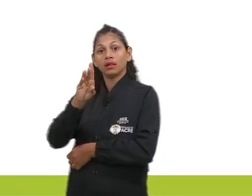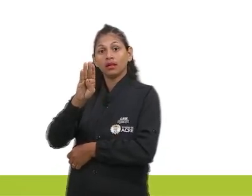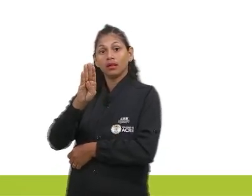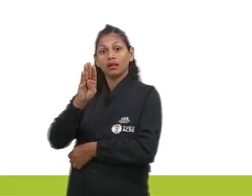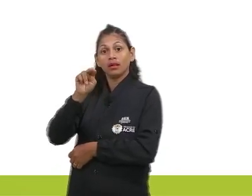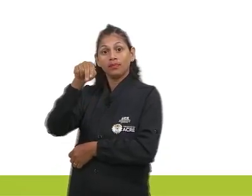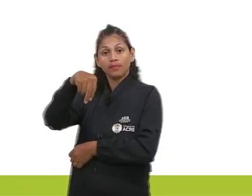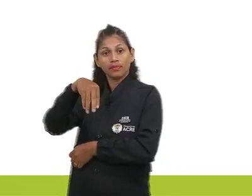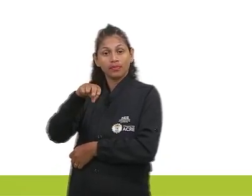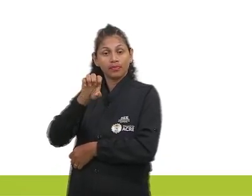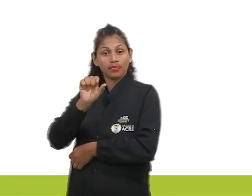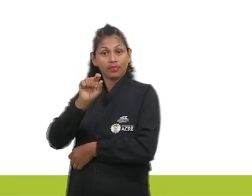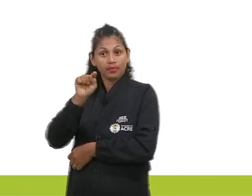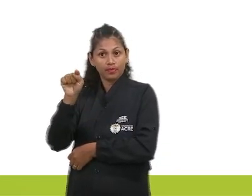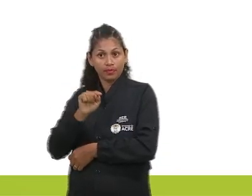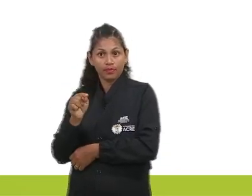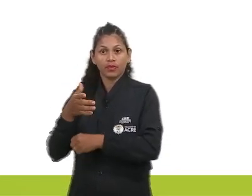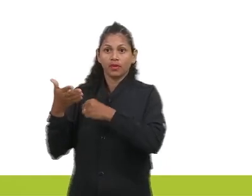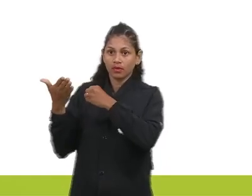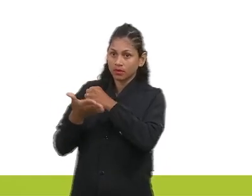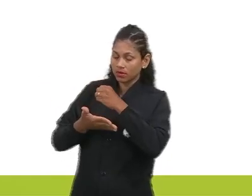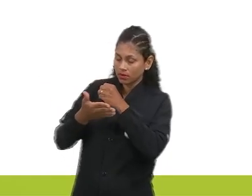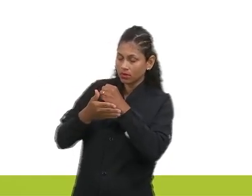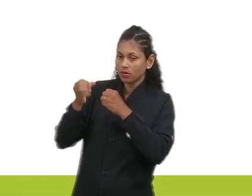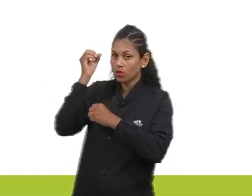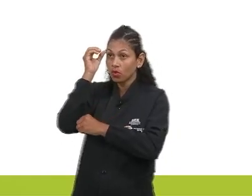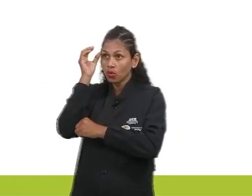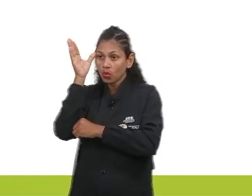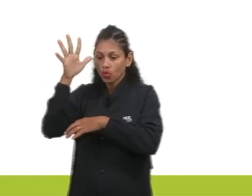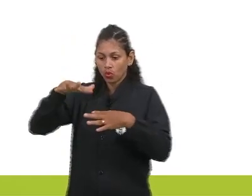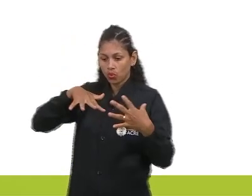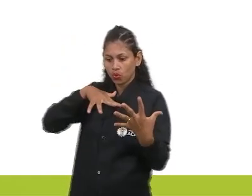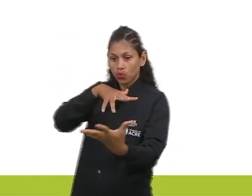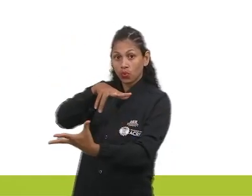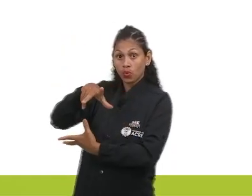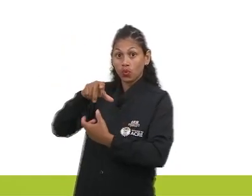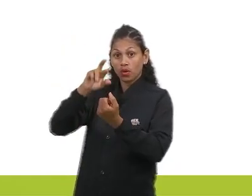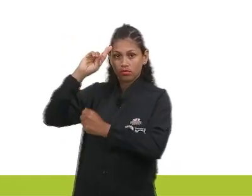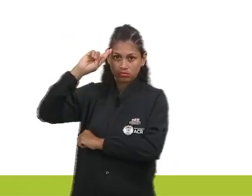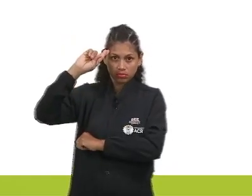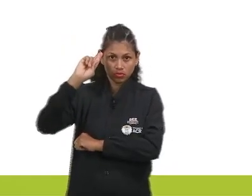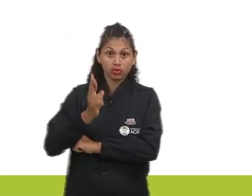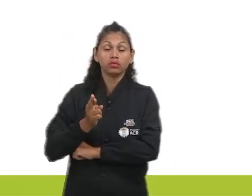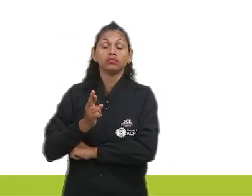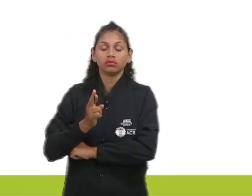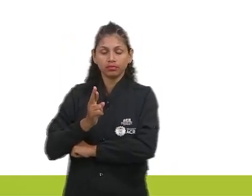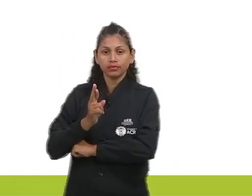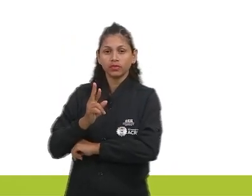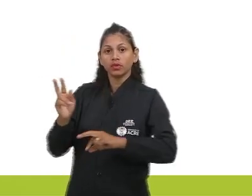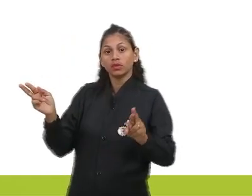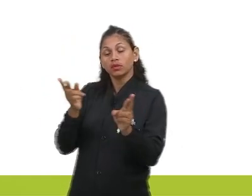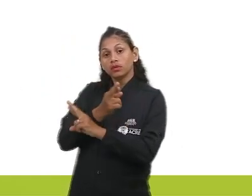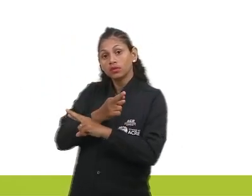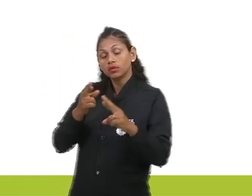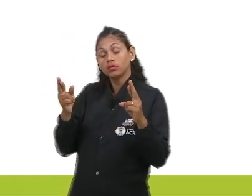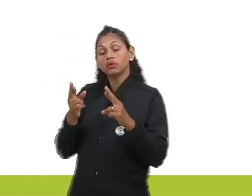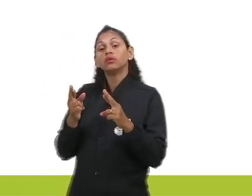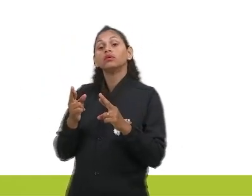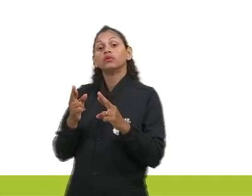Leibniz fundamenta o conhecimento universal na racionalidade por meio do que ele chamou